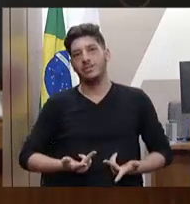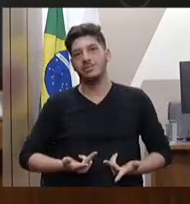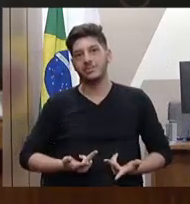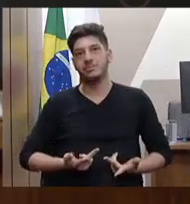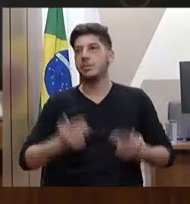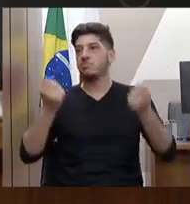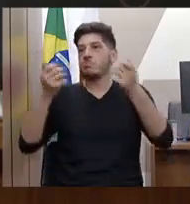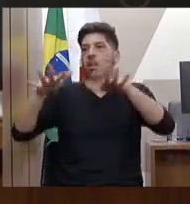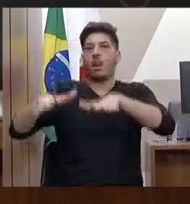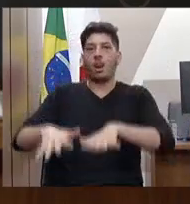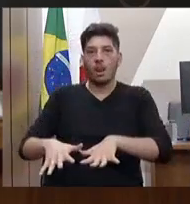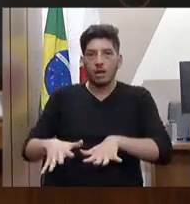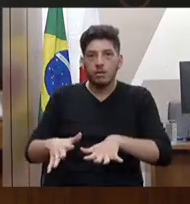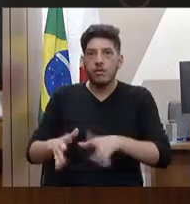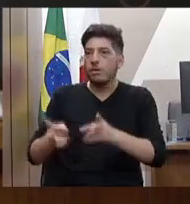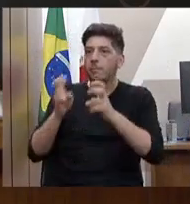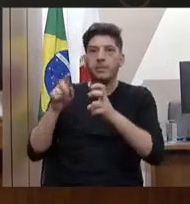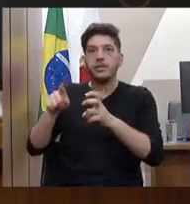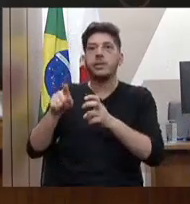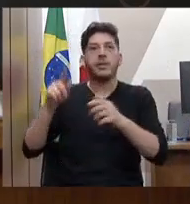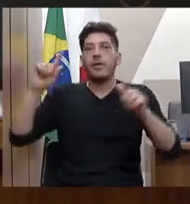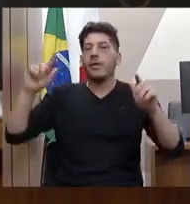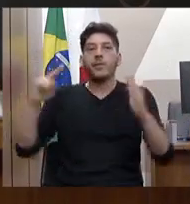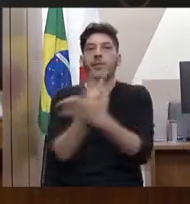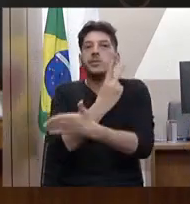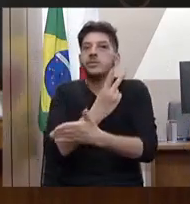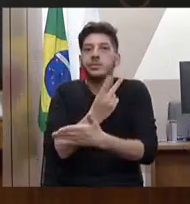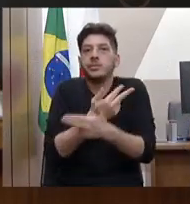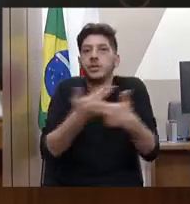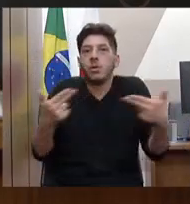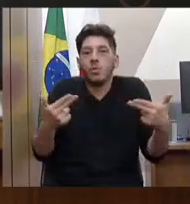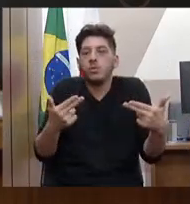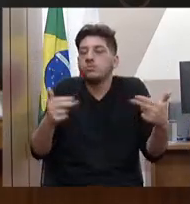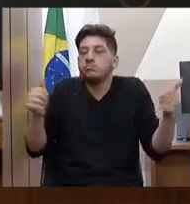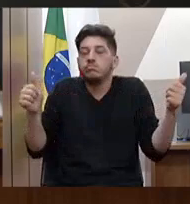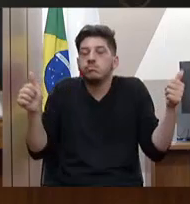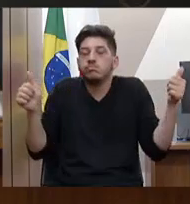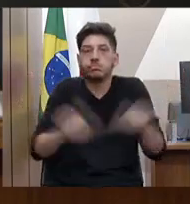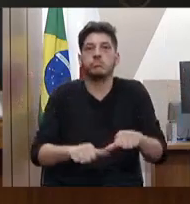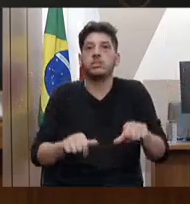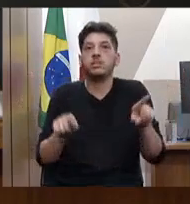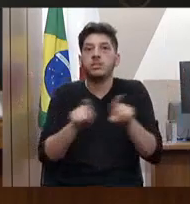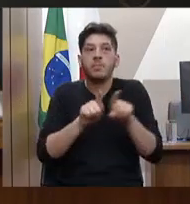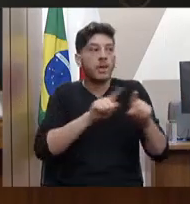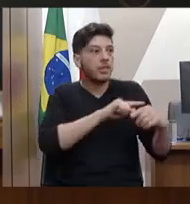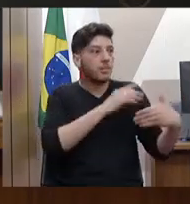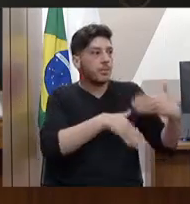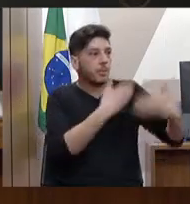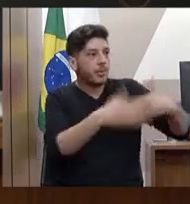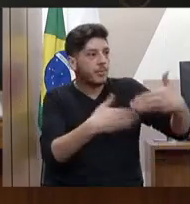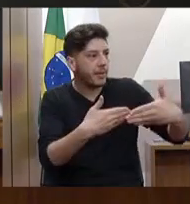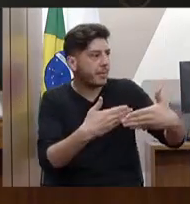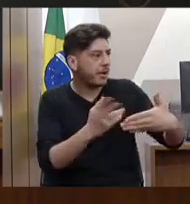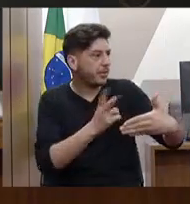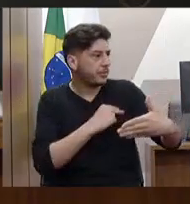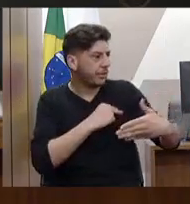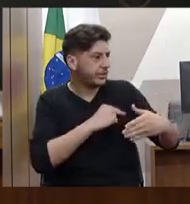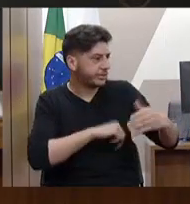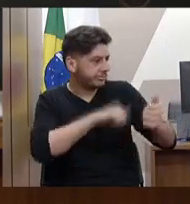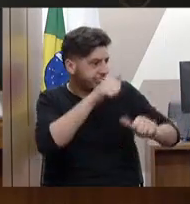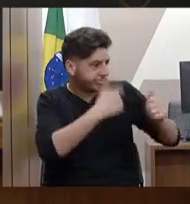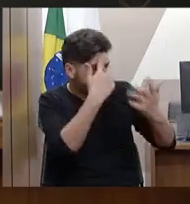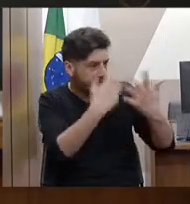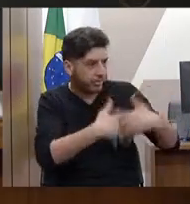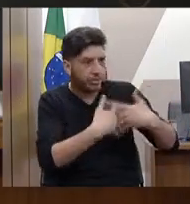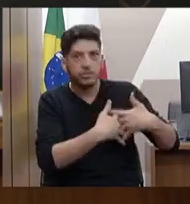estrutura inimagináveis antes de ocorrerem e incompreensíveis depois dela ter ocorrido Então quando